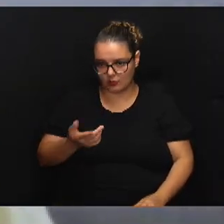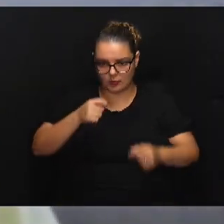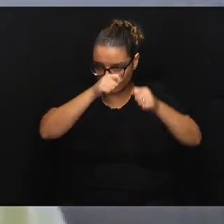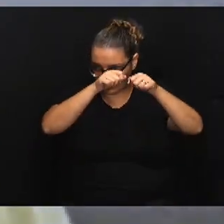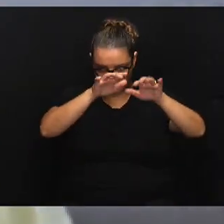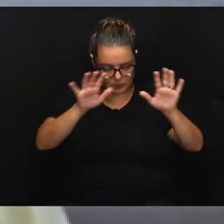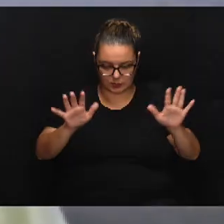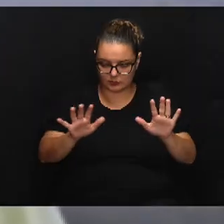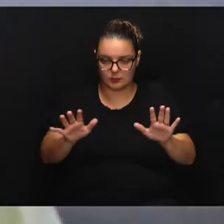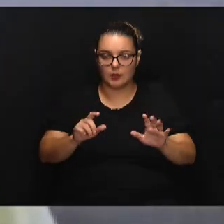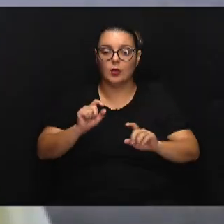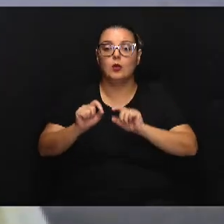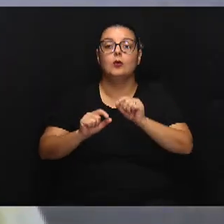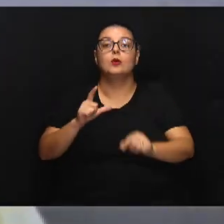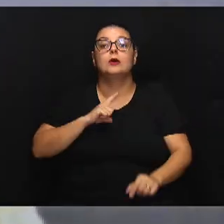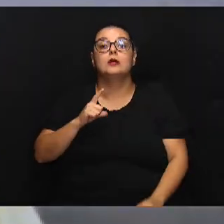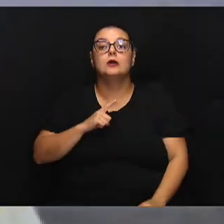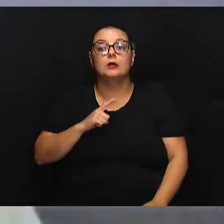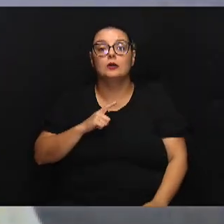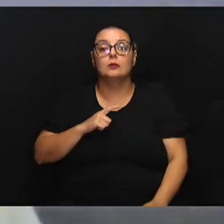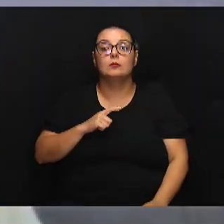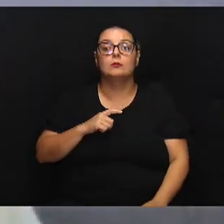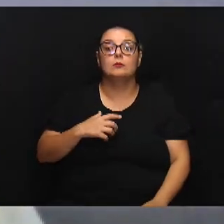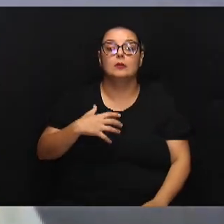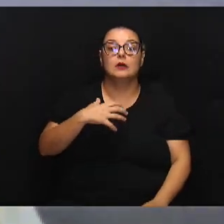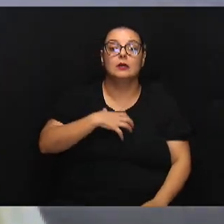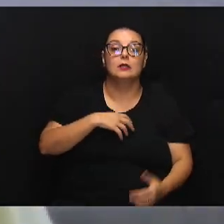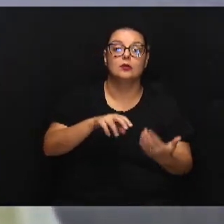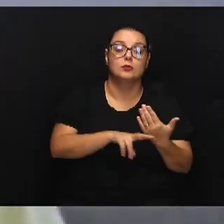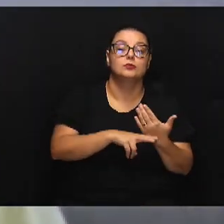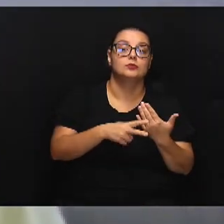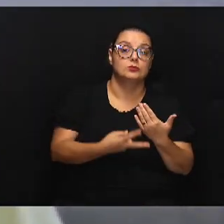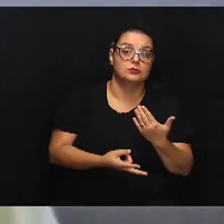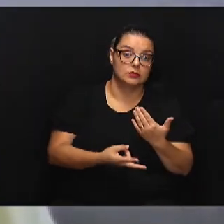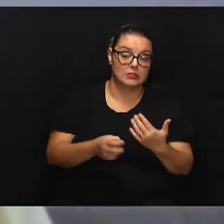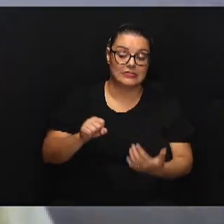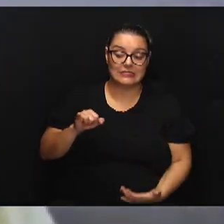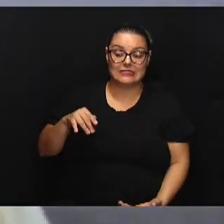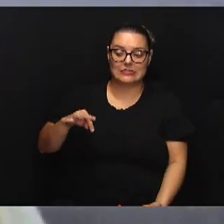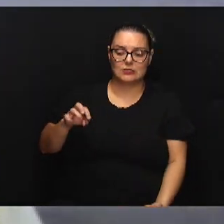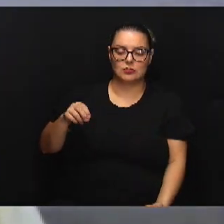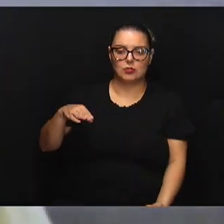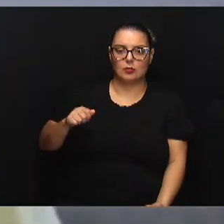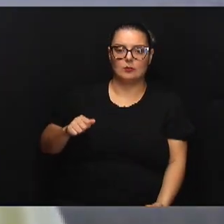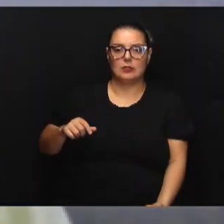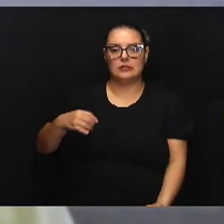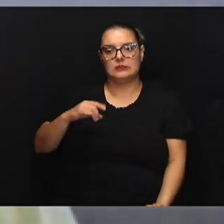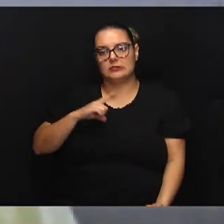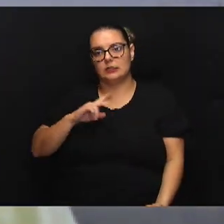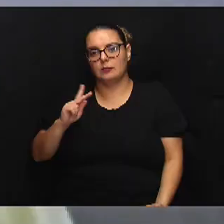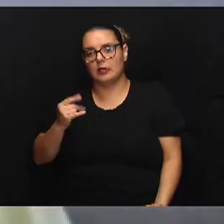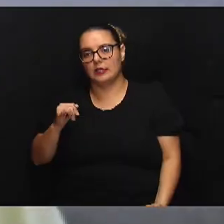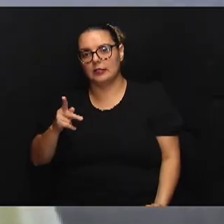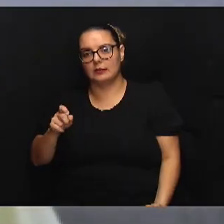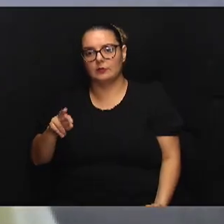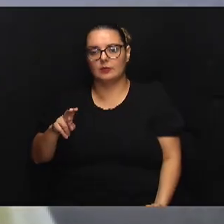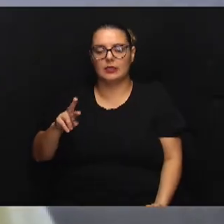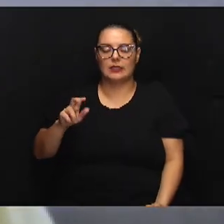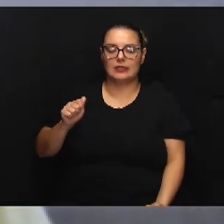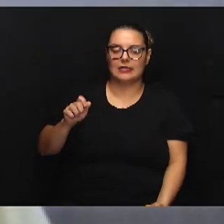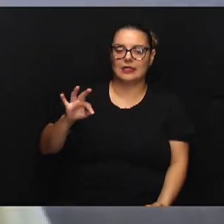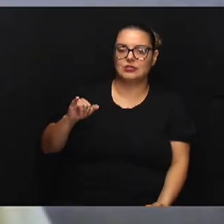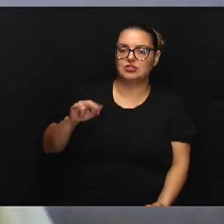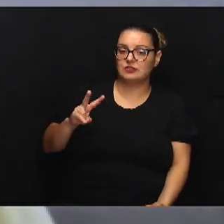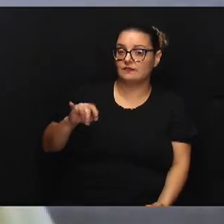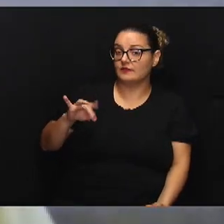autista. O que tem são para os sintomas dele, tá? Ele tem uma hiperatividade, ele tem